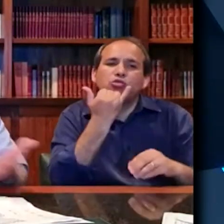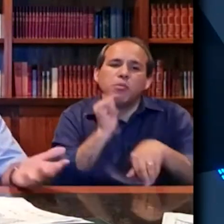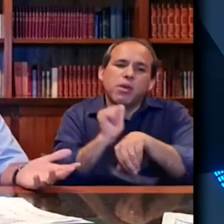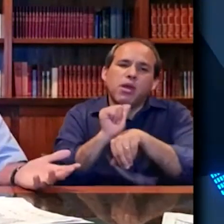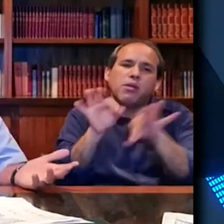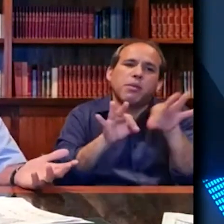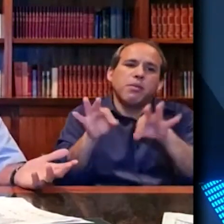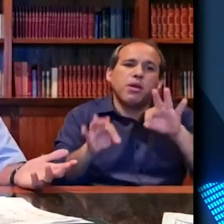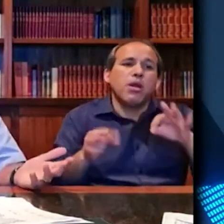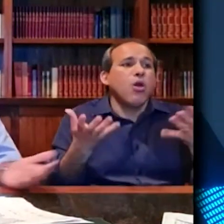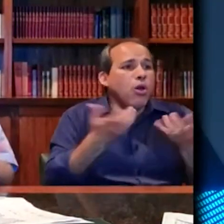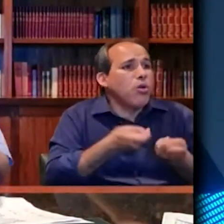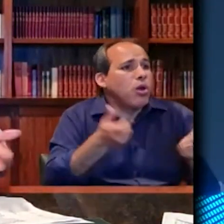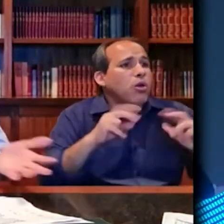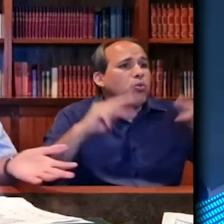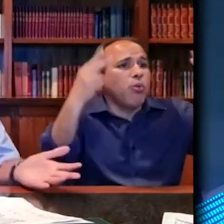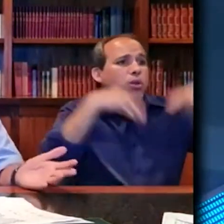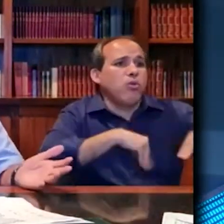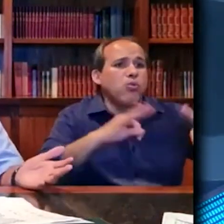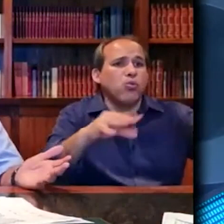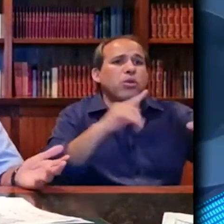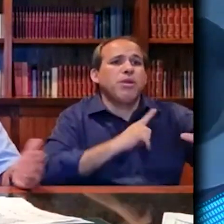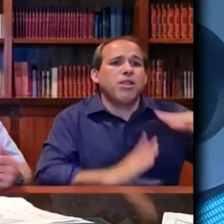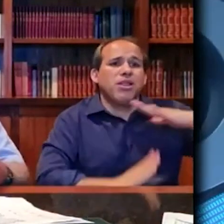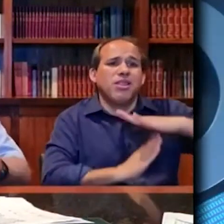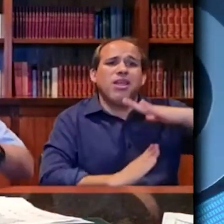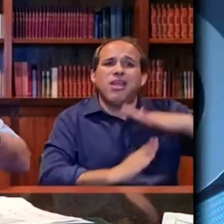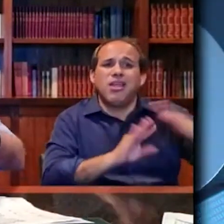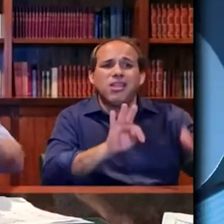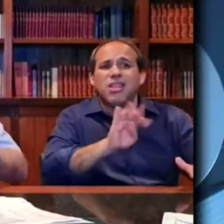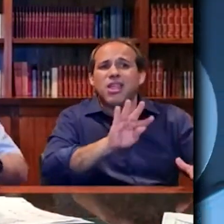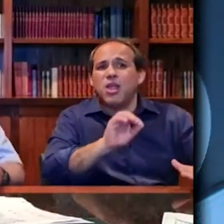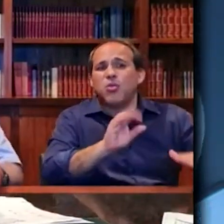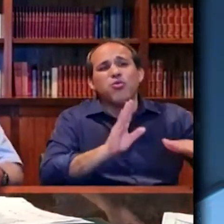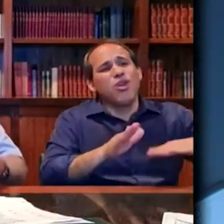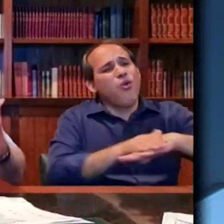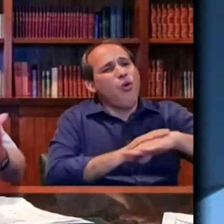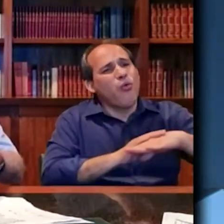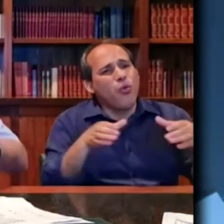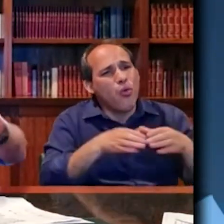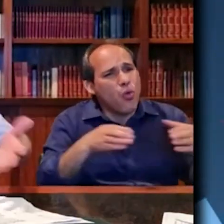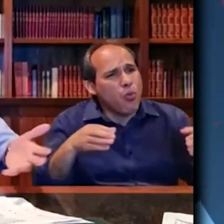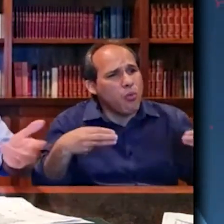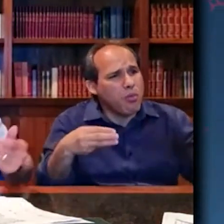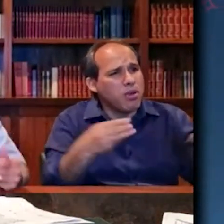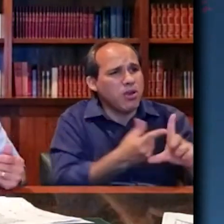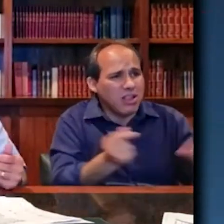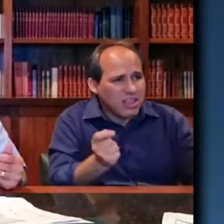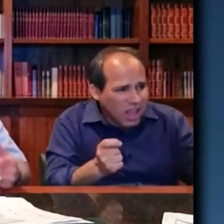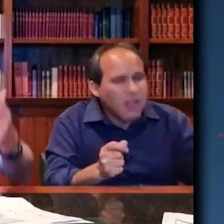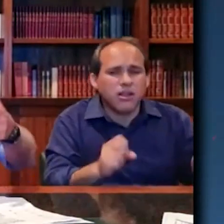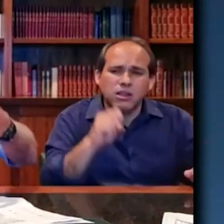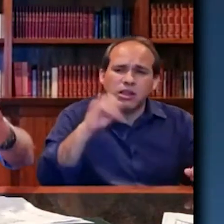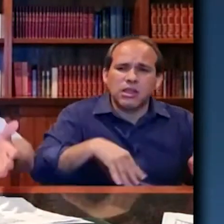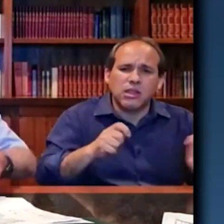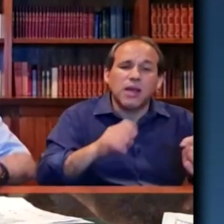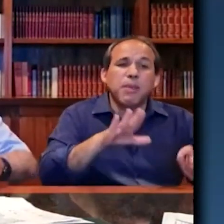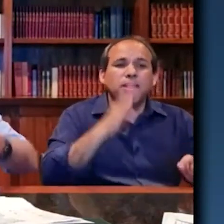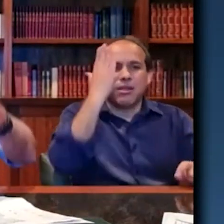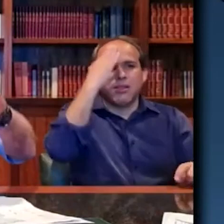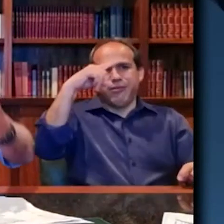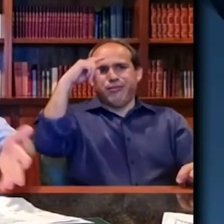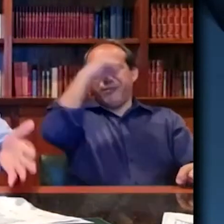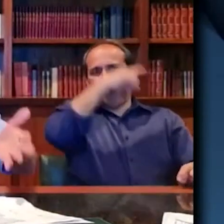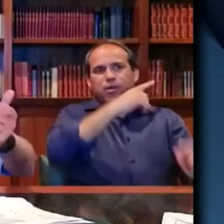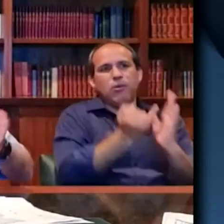diz, mas ninguém vai votar no outro candidato em detrimento do presidente Bolsonaro.